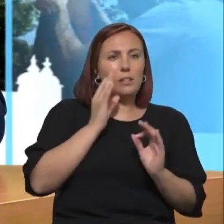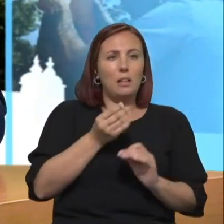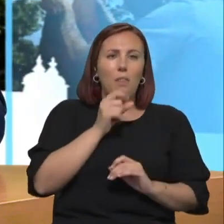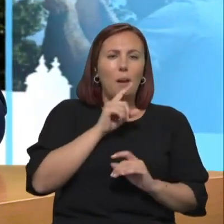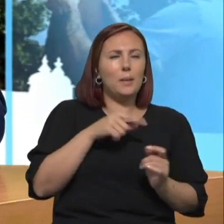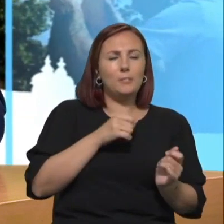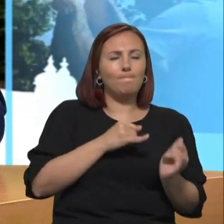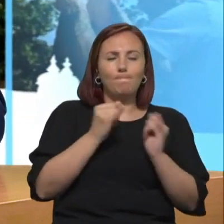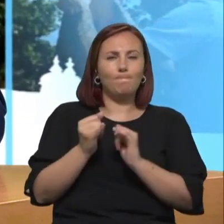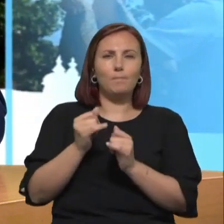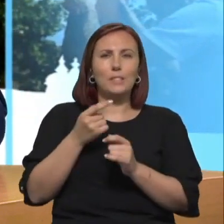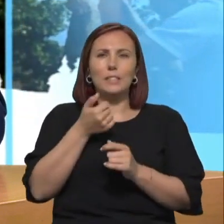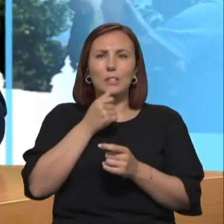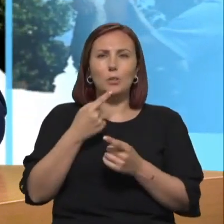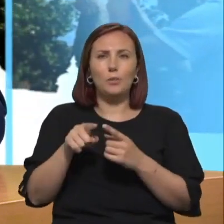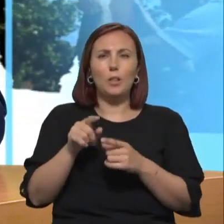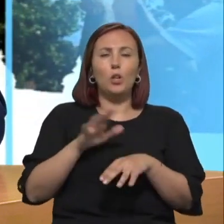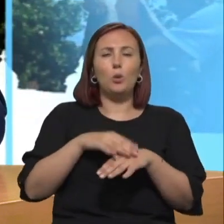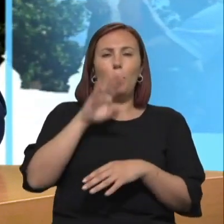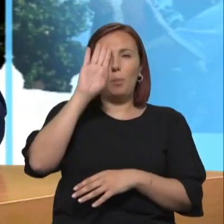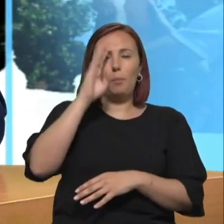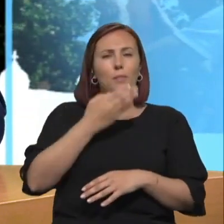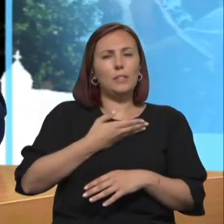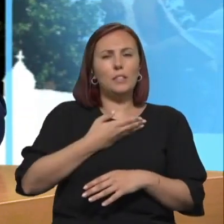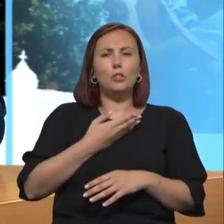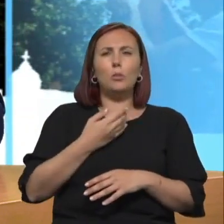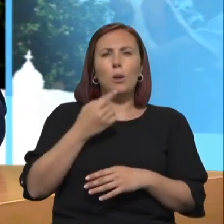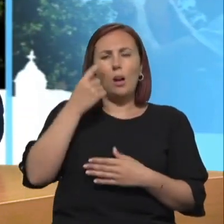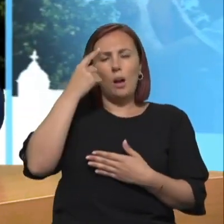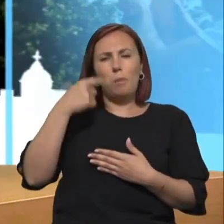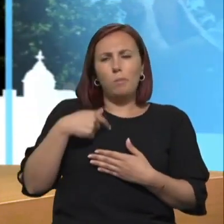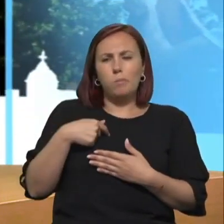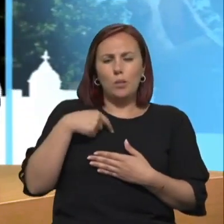Francisco, aliás, no Dia da Consciência, tem chamado a